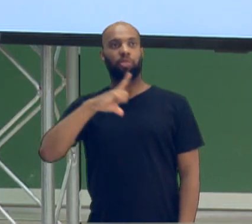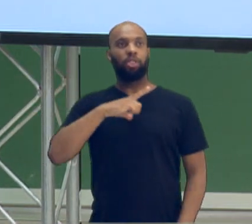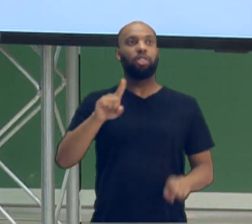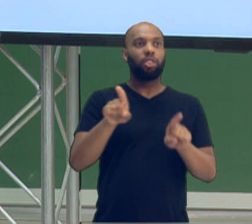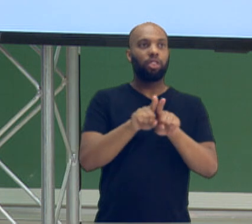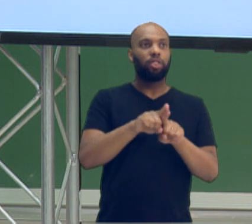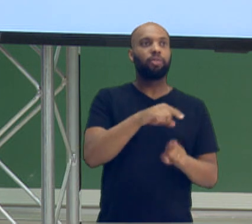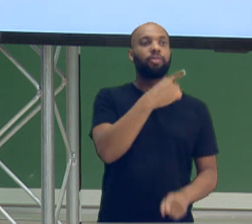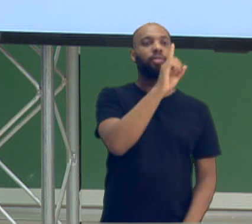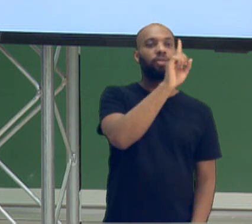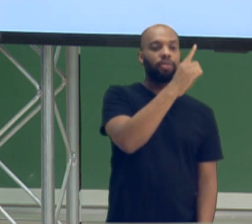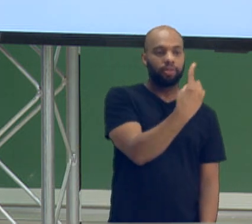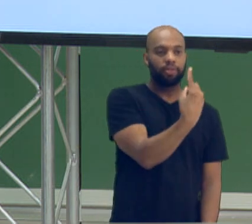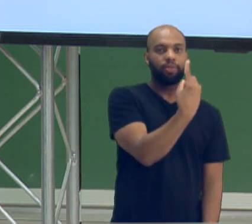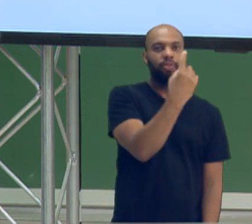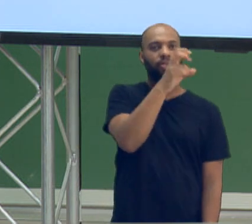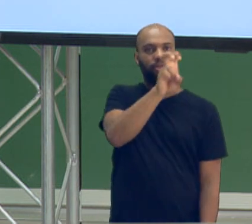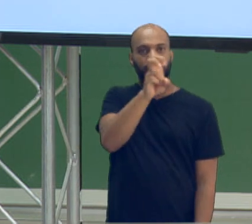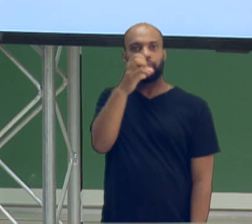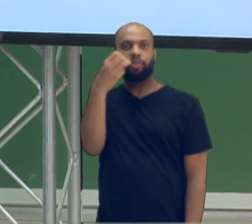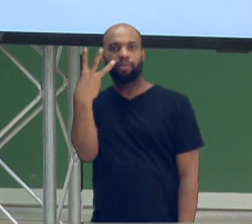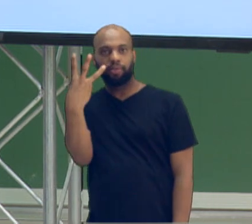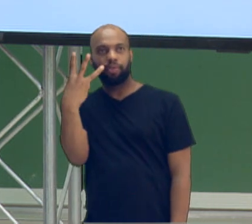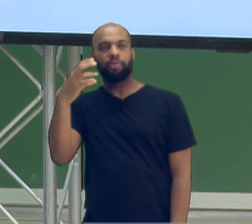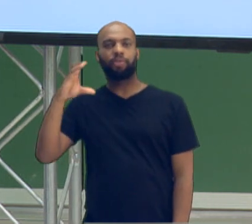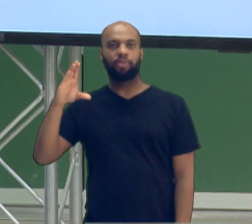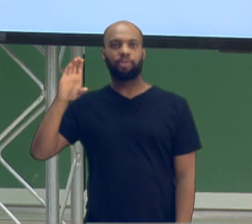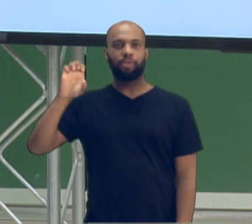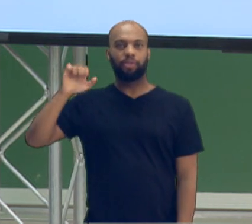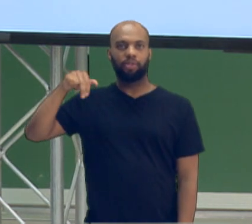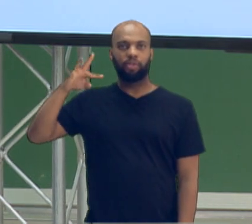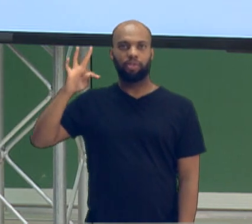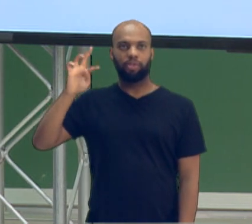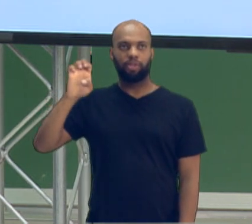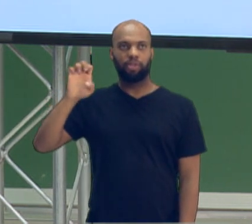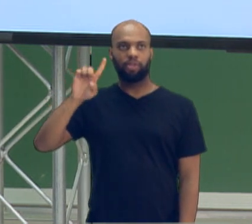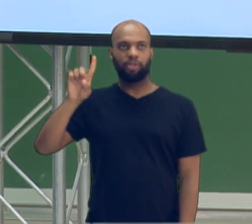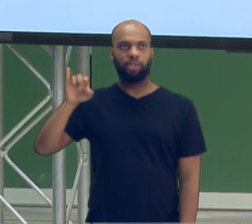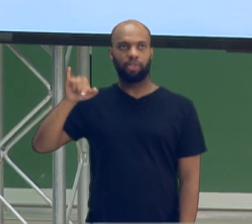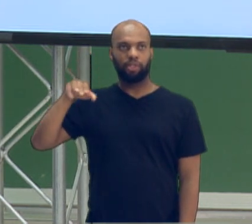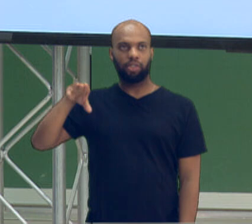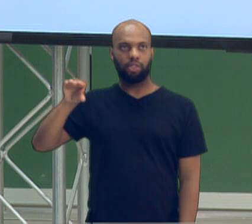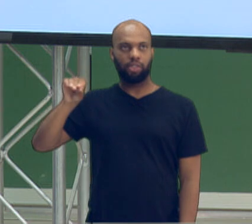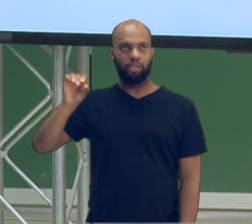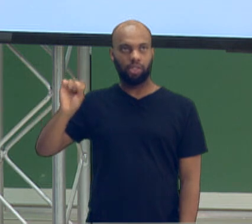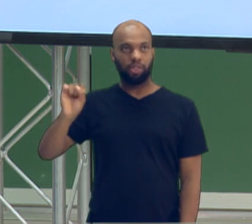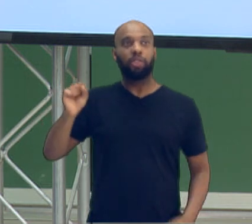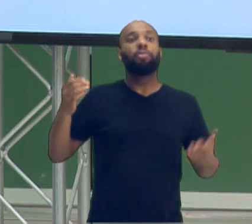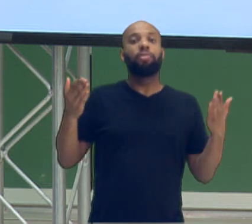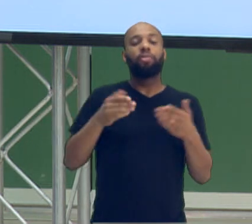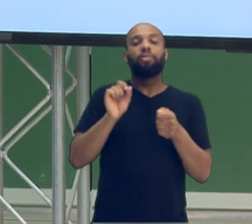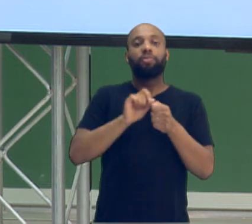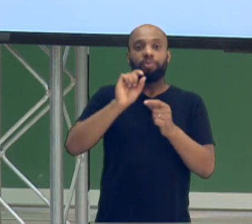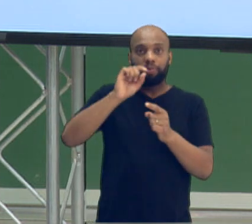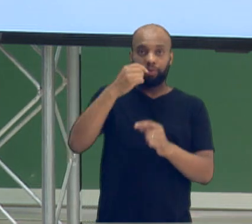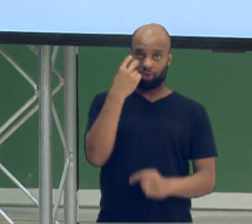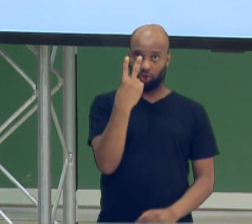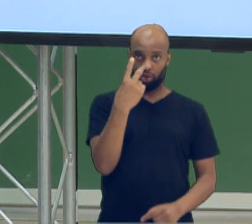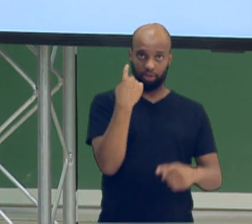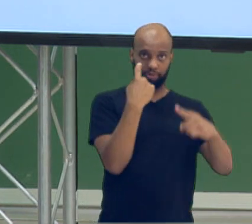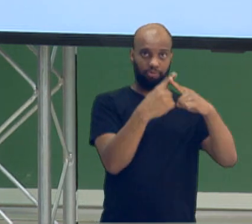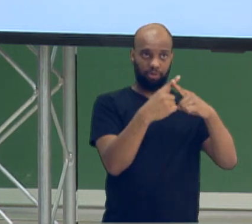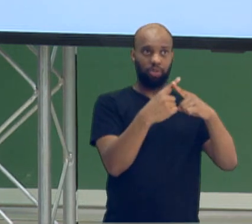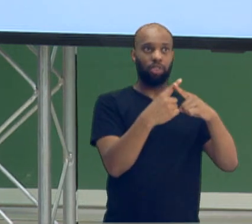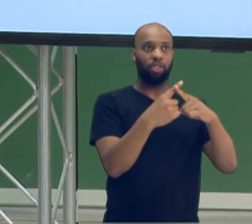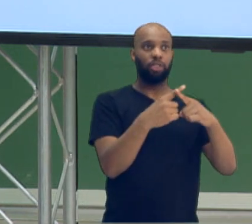que é 153 centésimos. Na hora que eu multiplico por 2 inteiros, na verdade eu